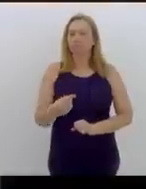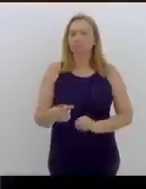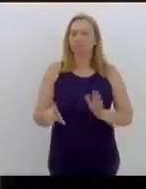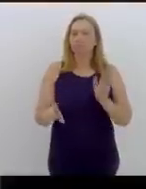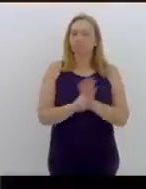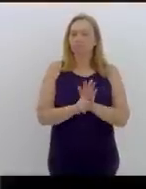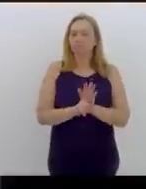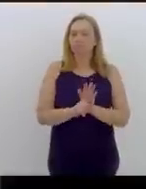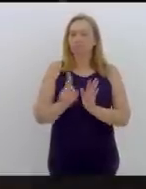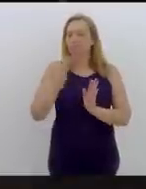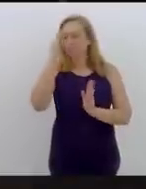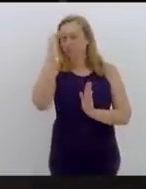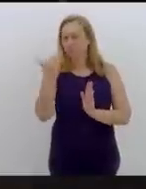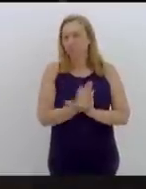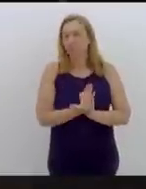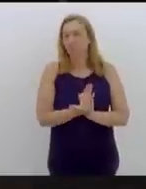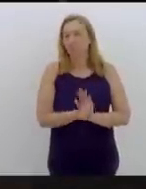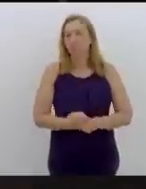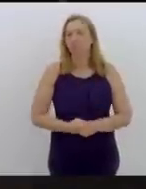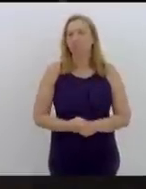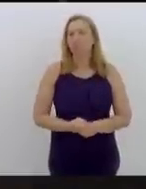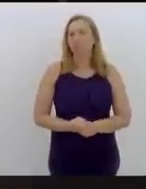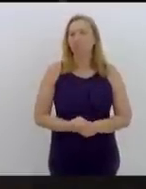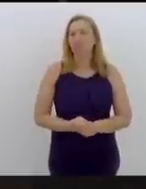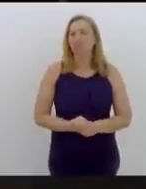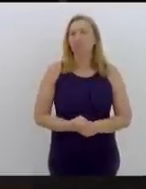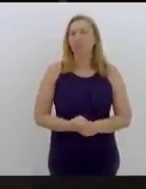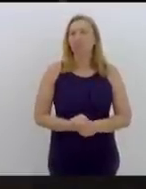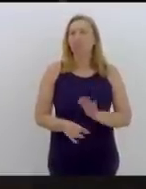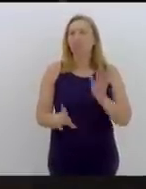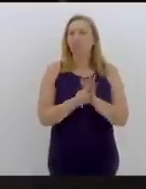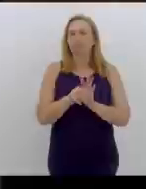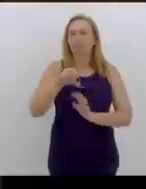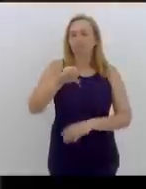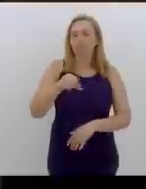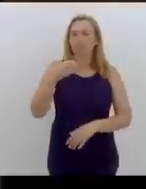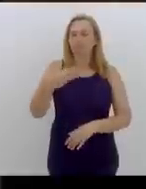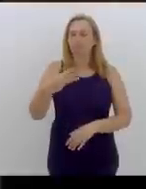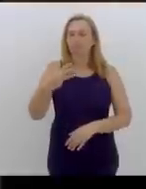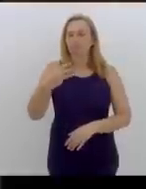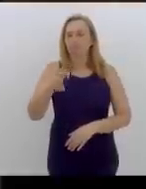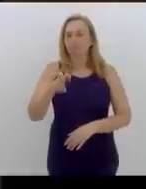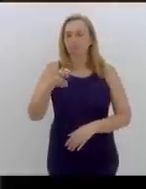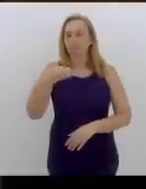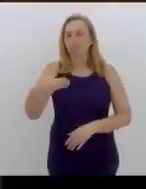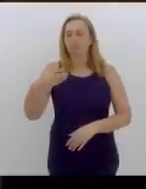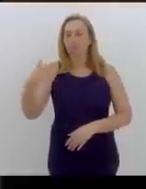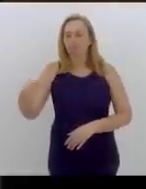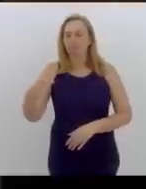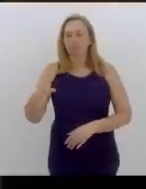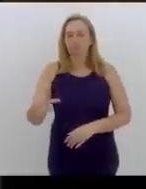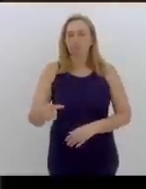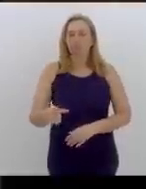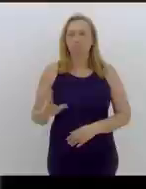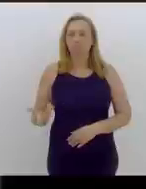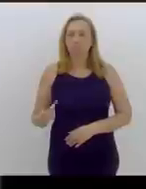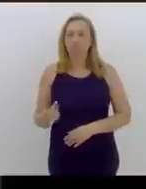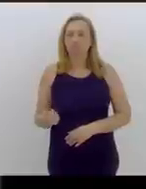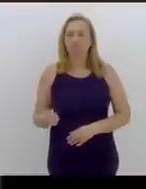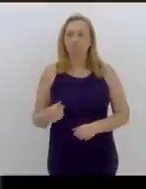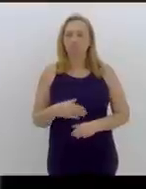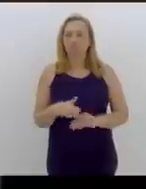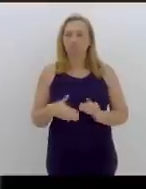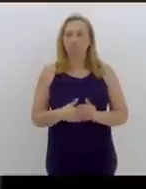que não compre a lei 9537 ela fala o elemento base lá interaridade e paridade mas para quê